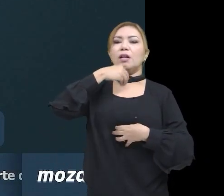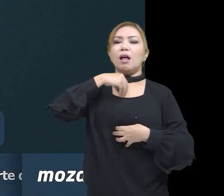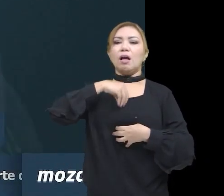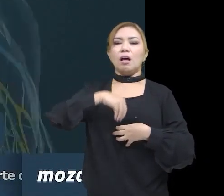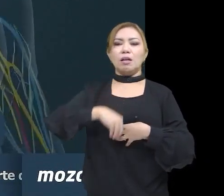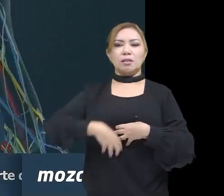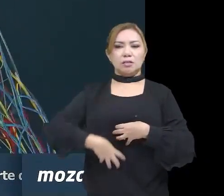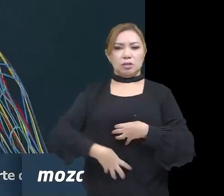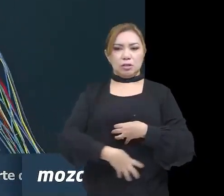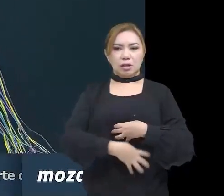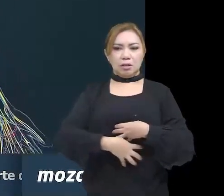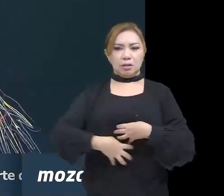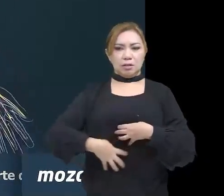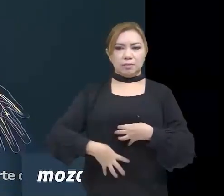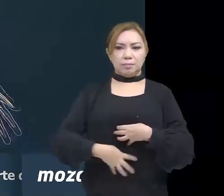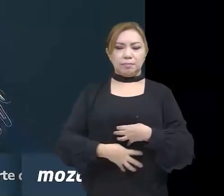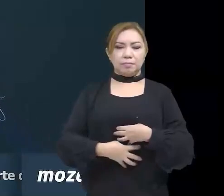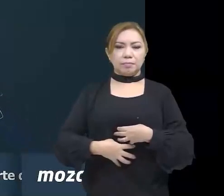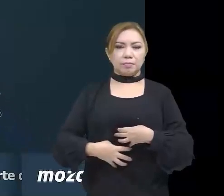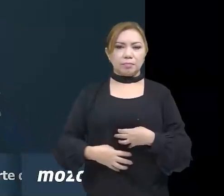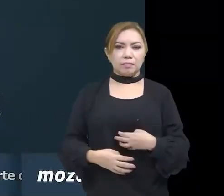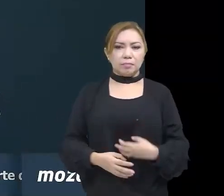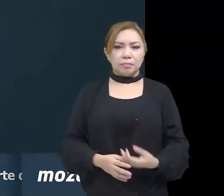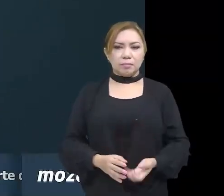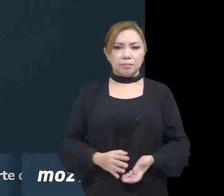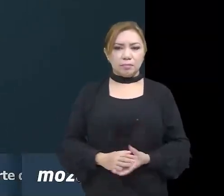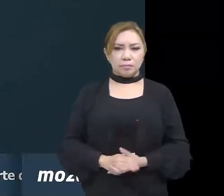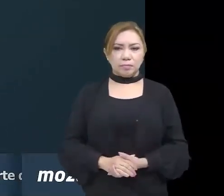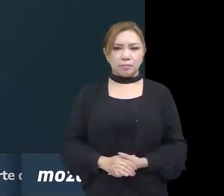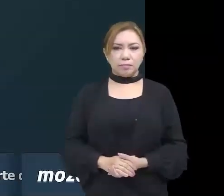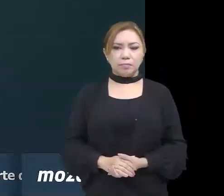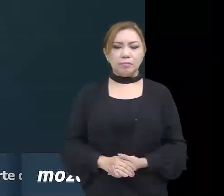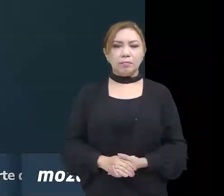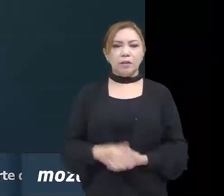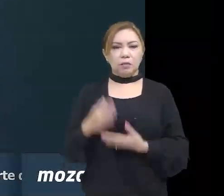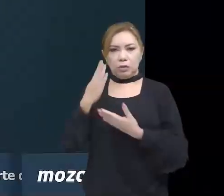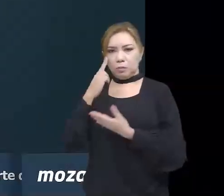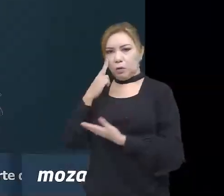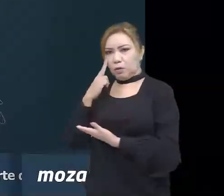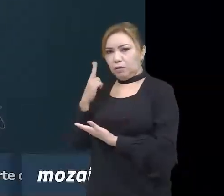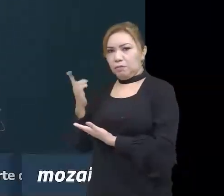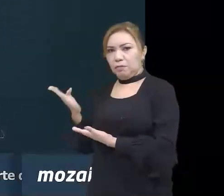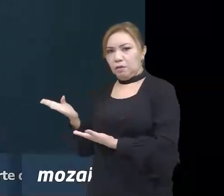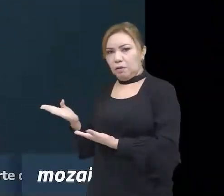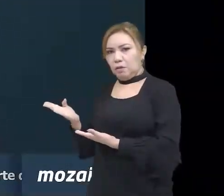digestório que vocês vão ver aqui completo. Aqui, ó, vocês podem ver